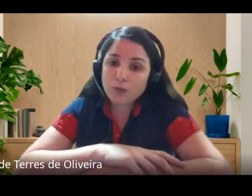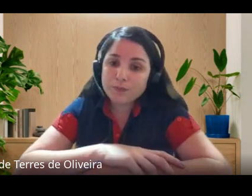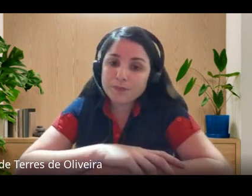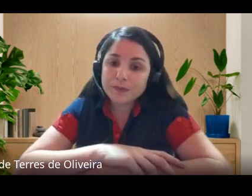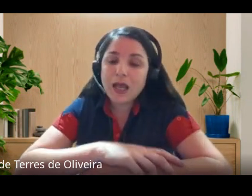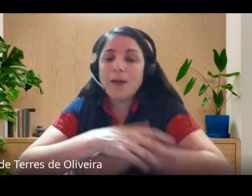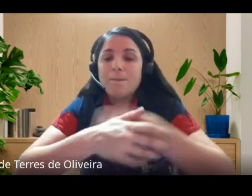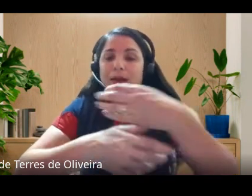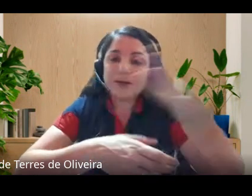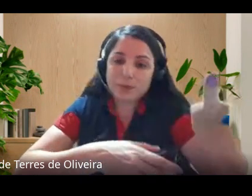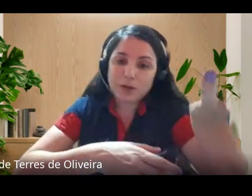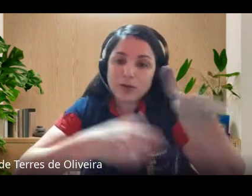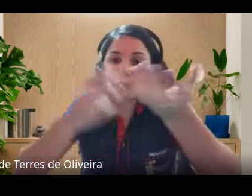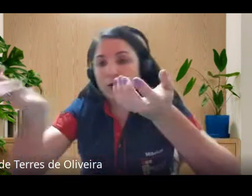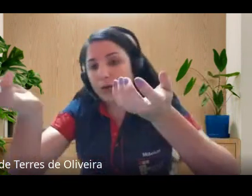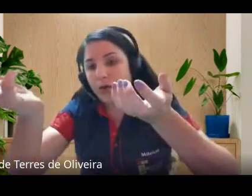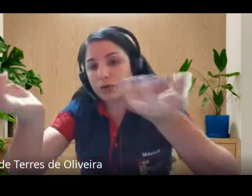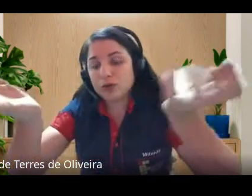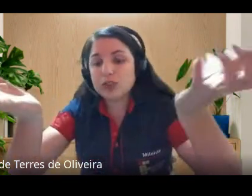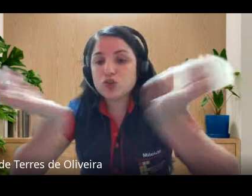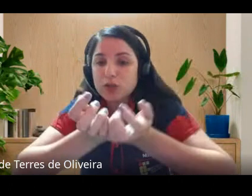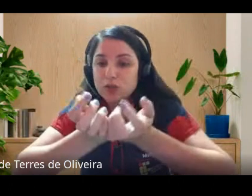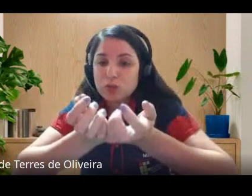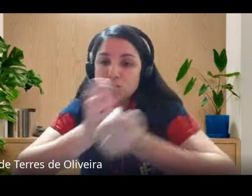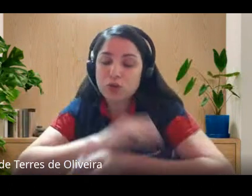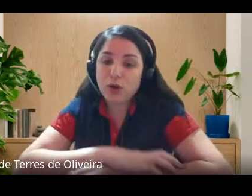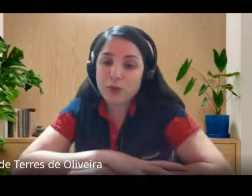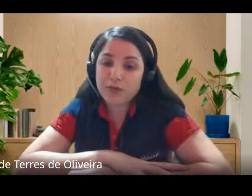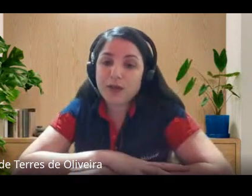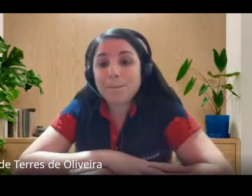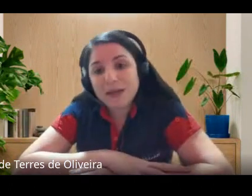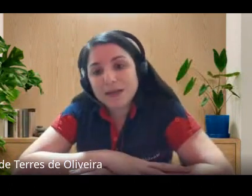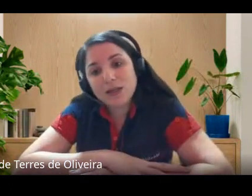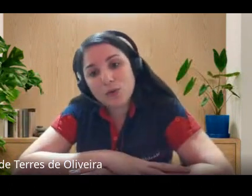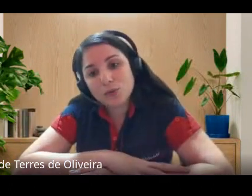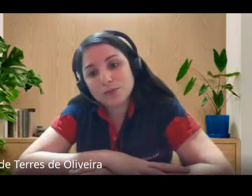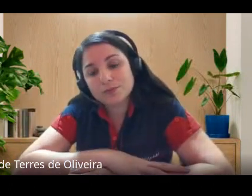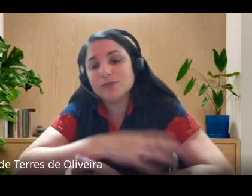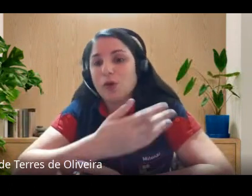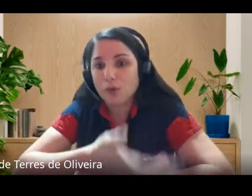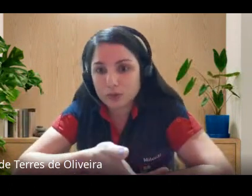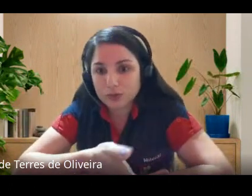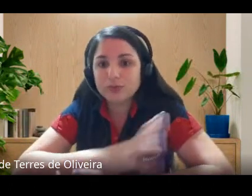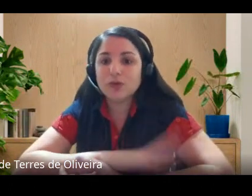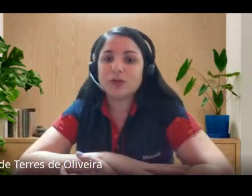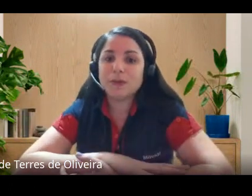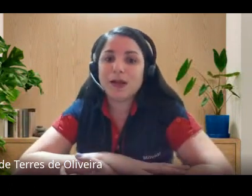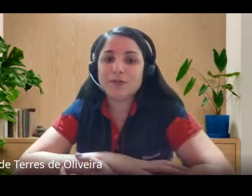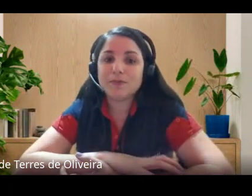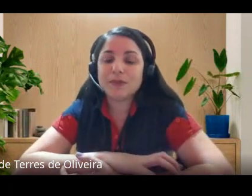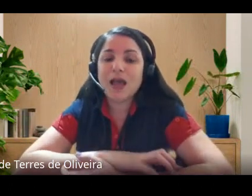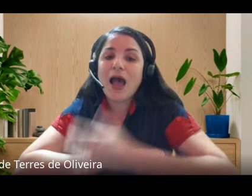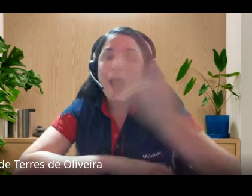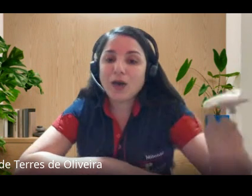longo. Perna é uma coisa, longo é outra. Se junta as duas, a gente coloca um i, fica pernilongo. Outra